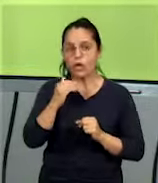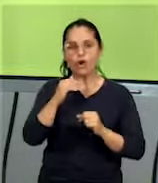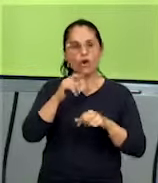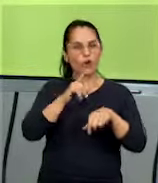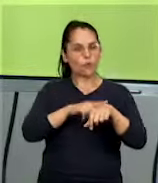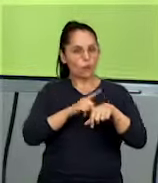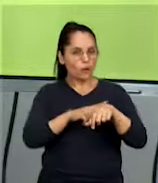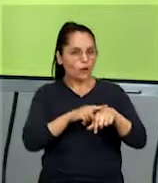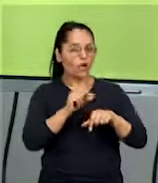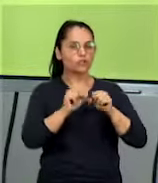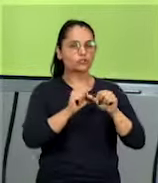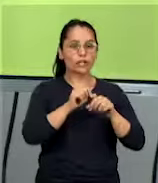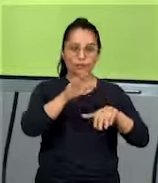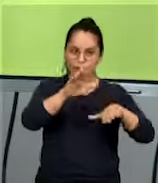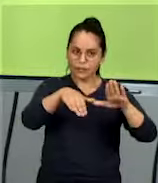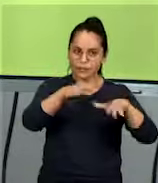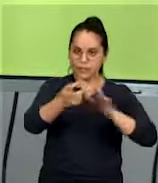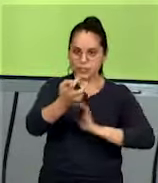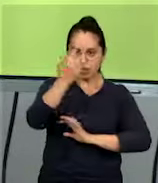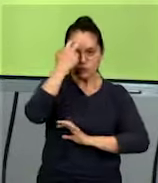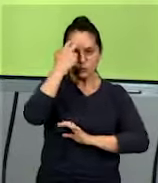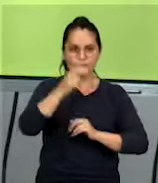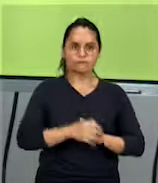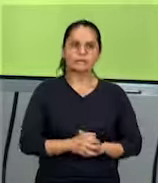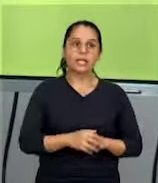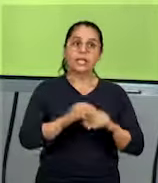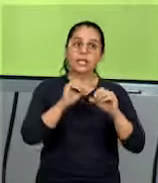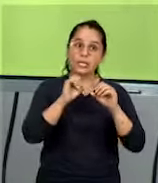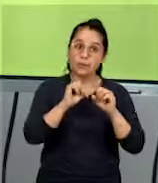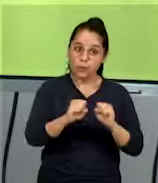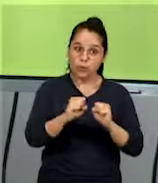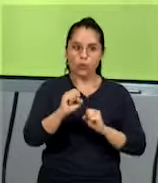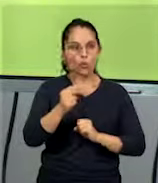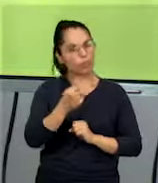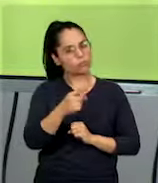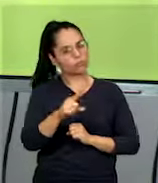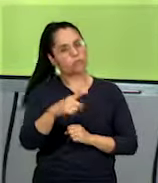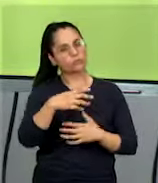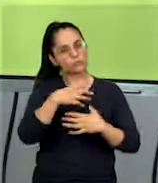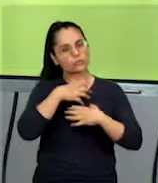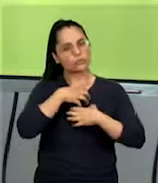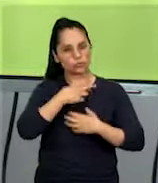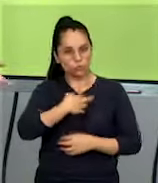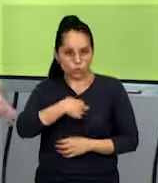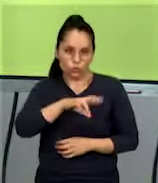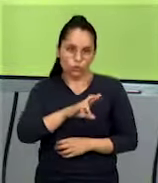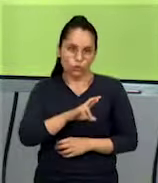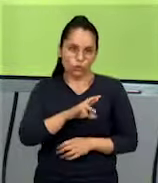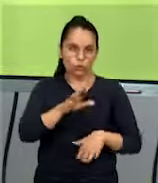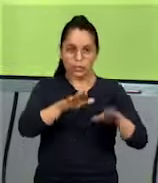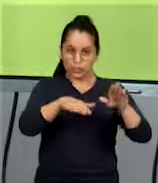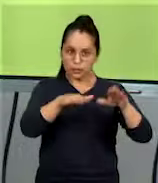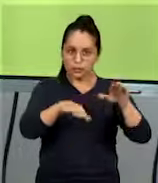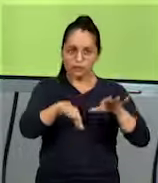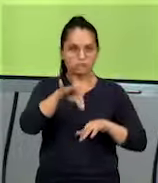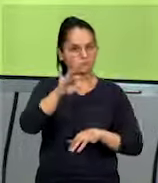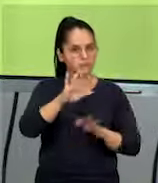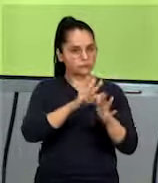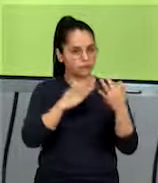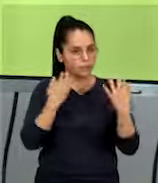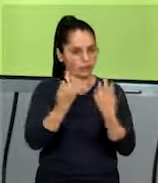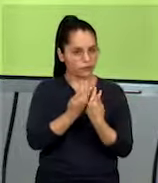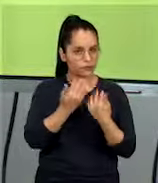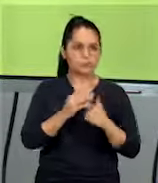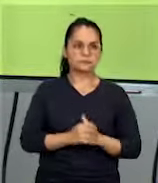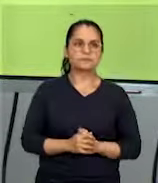de acordo com a cultura da pessoa e ele pode ou não ter um sentido religioso de acordo com a preferência da família